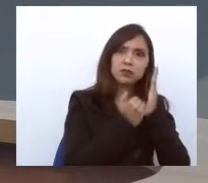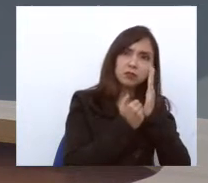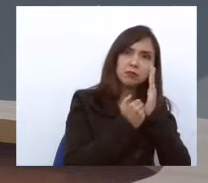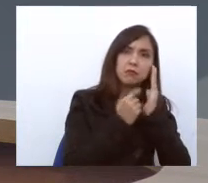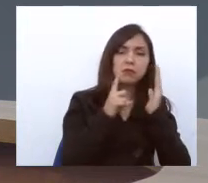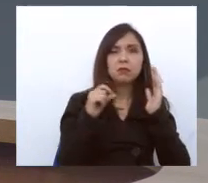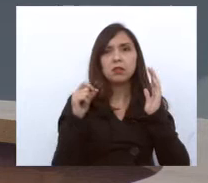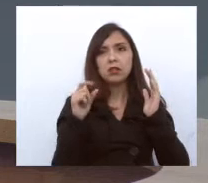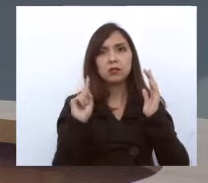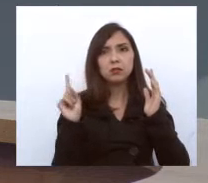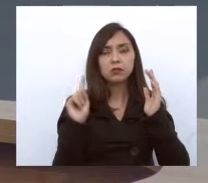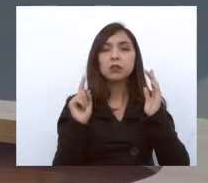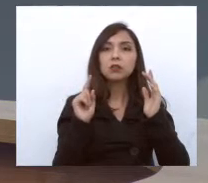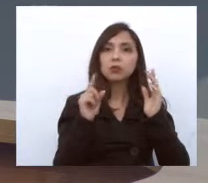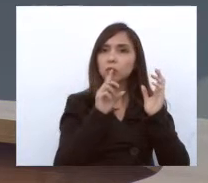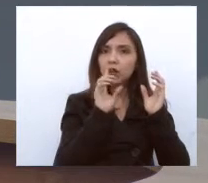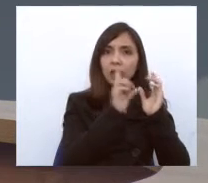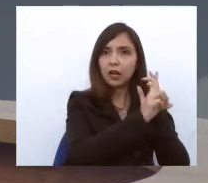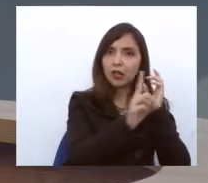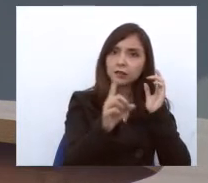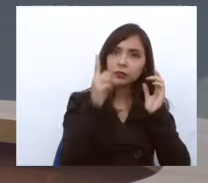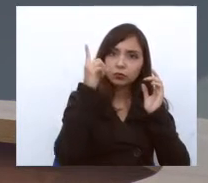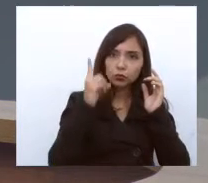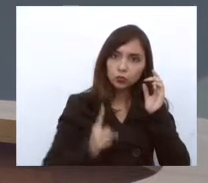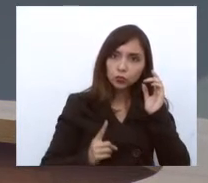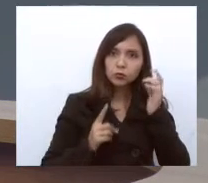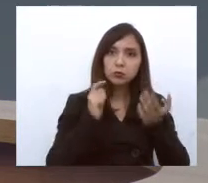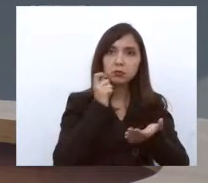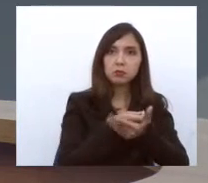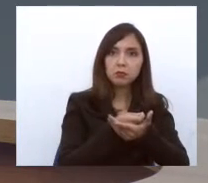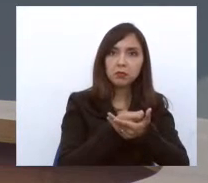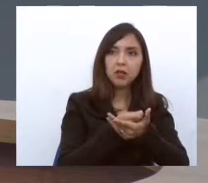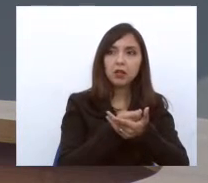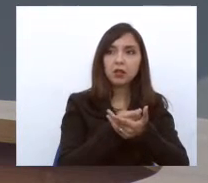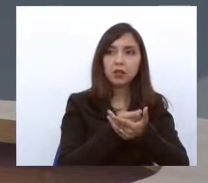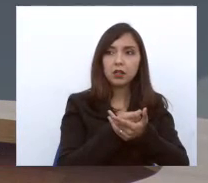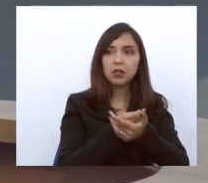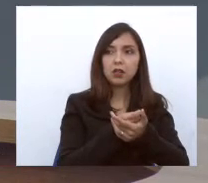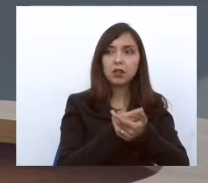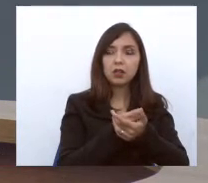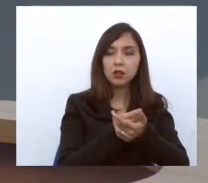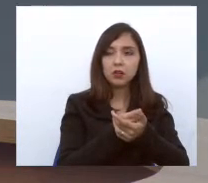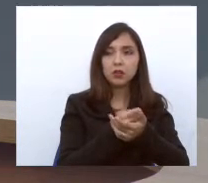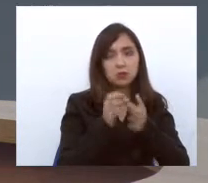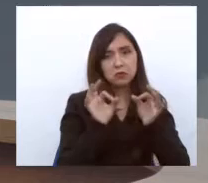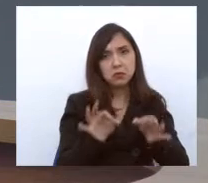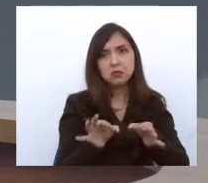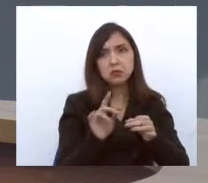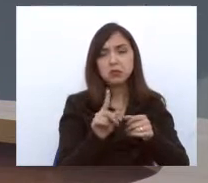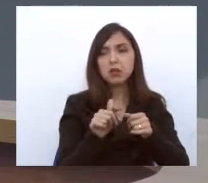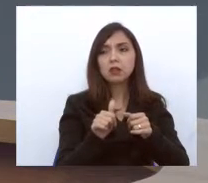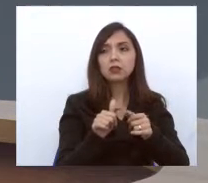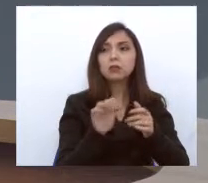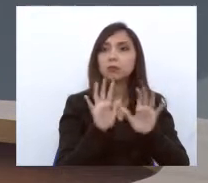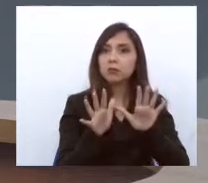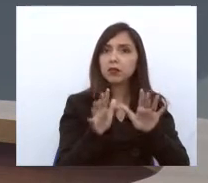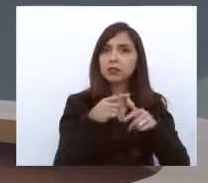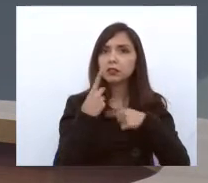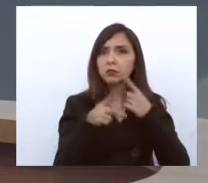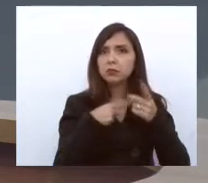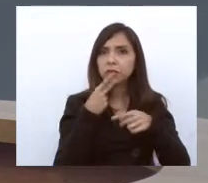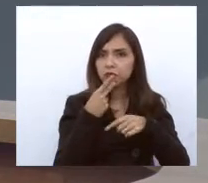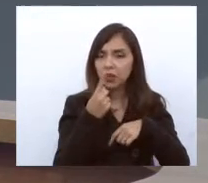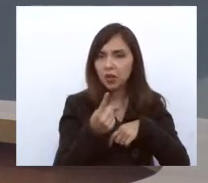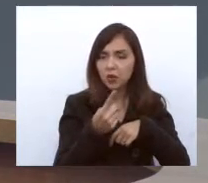que todos tenham o mesmo direito de pagar o consumo devido das suas contas. Eu acho justíssimo. Mas quando Vossa Excelência fez